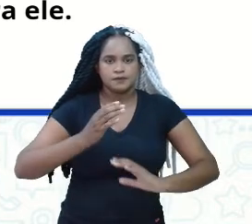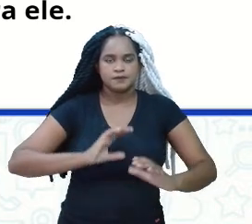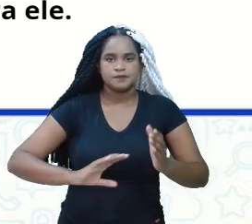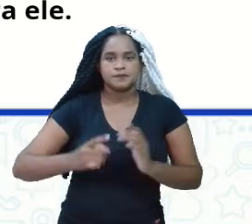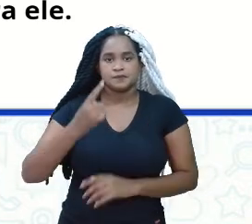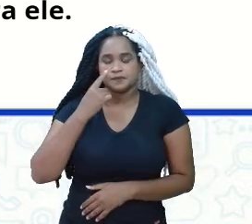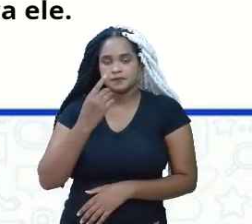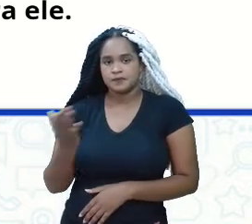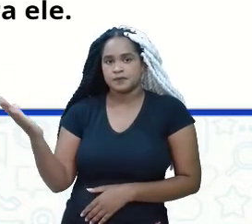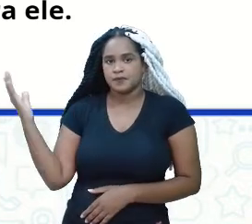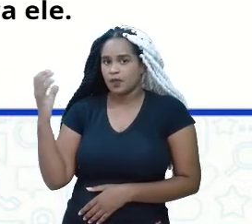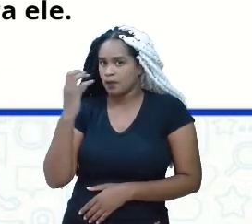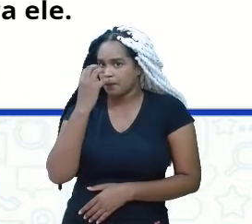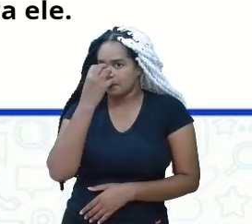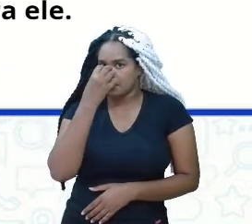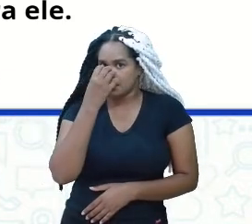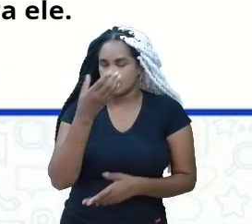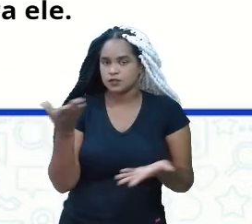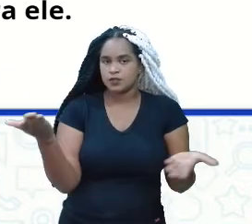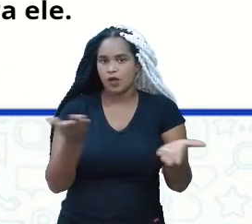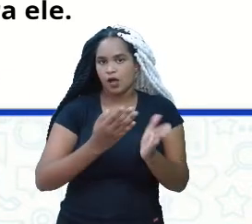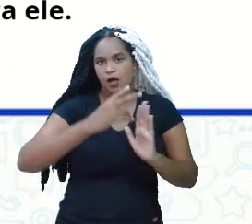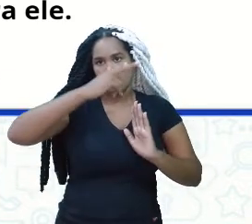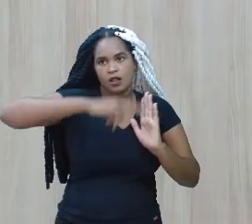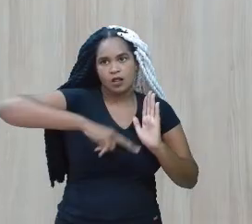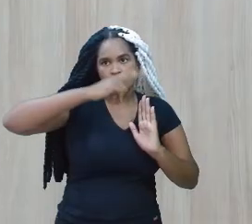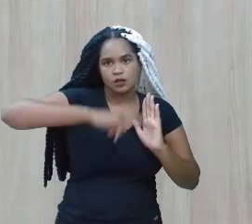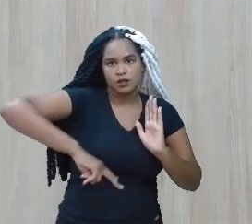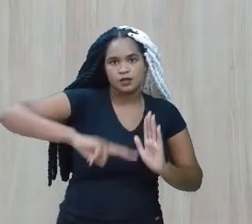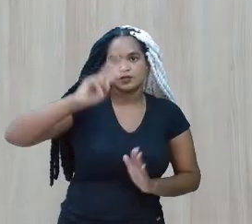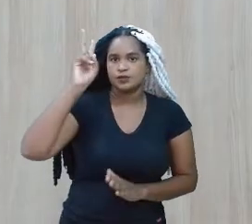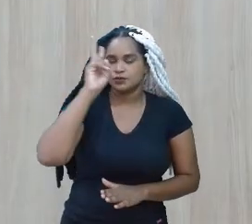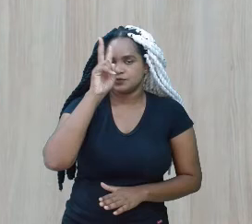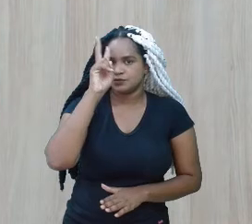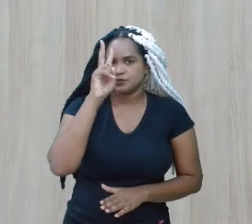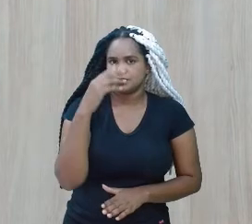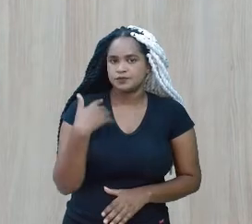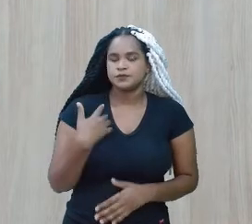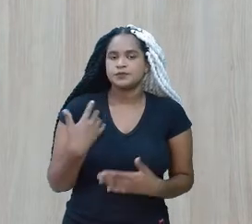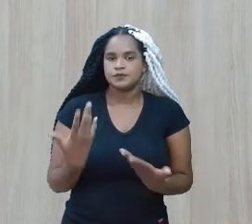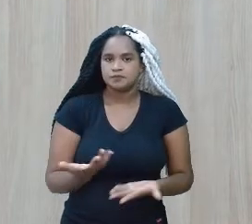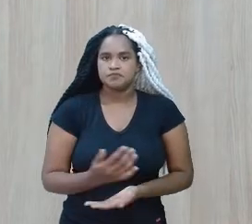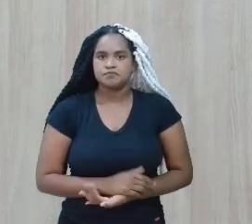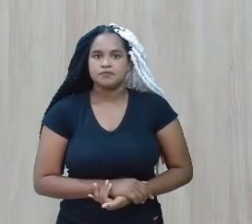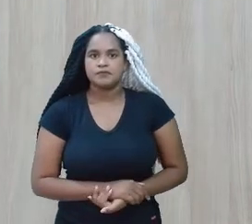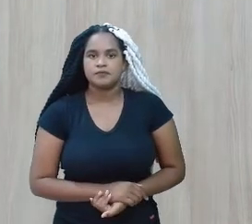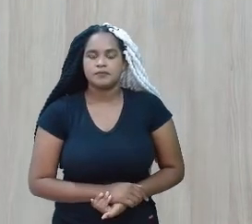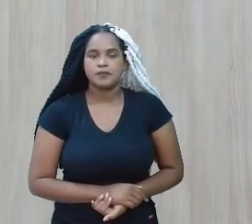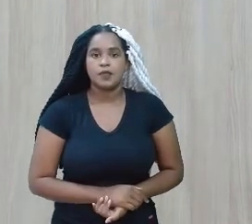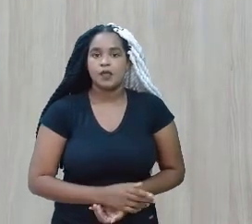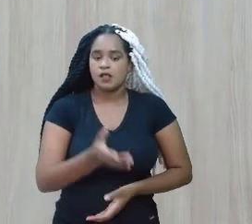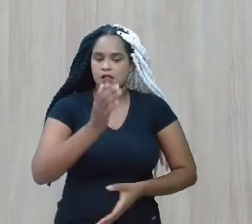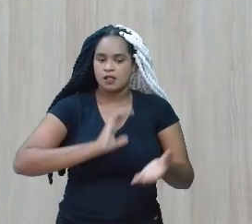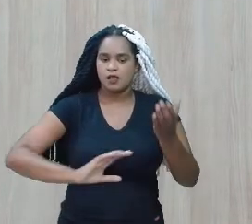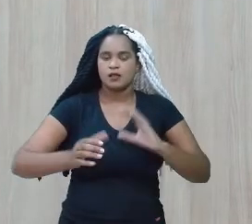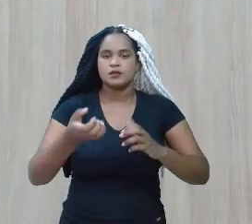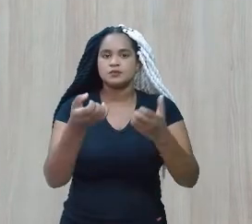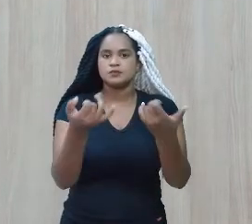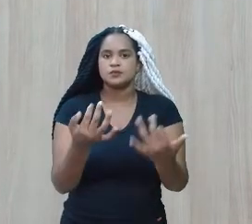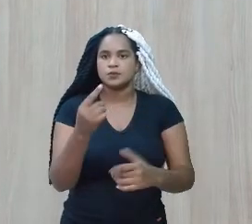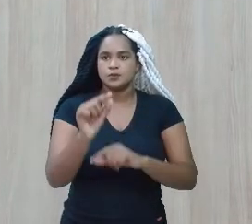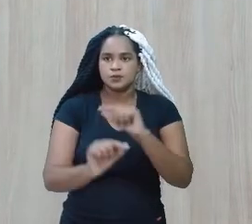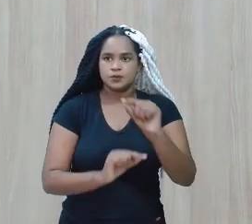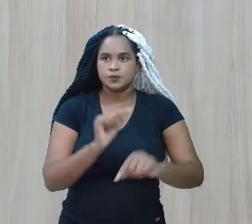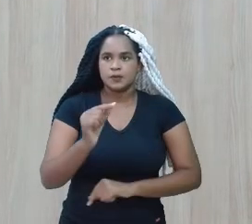esse palhaço, e eu vou ler para vocês a história desse palhaço, não é? Que reza a lenda que o palhaço